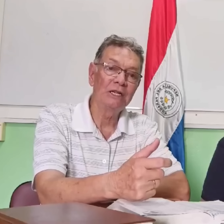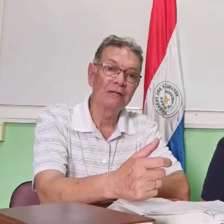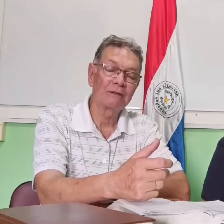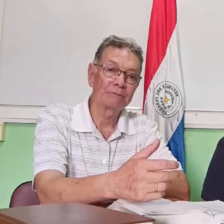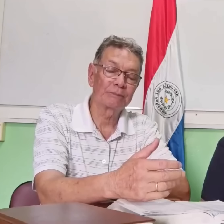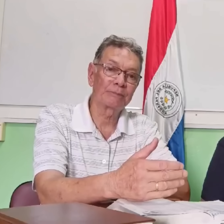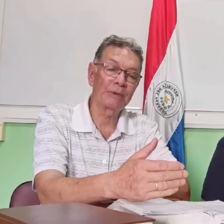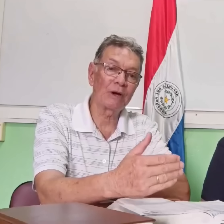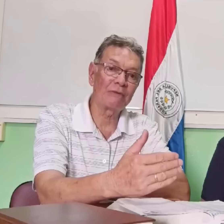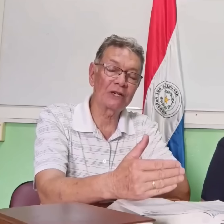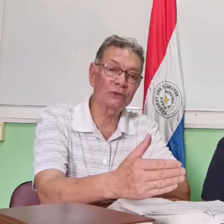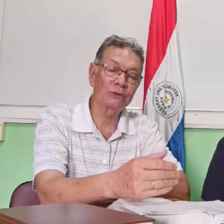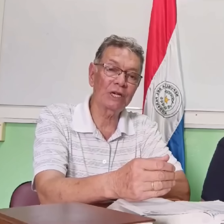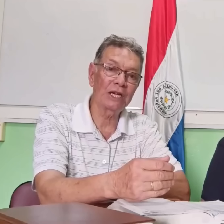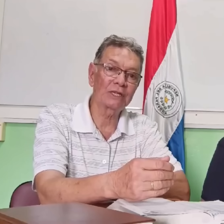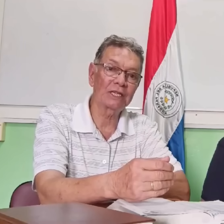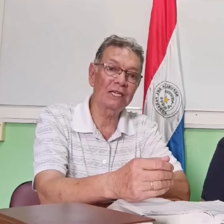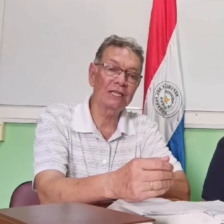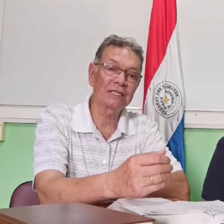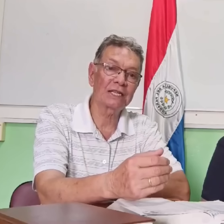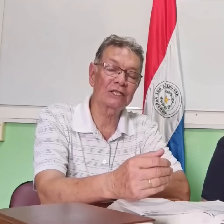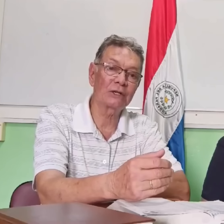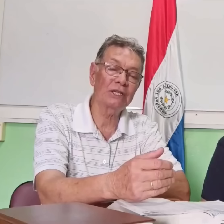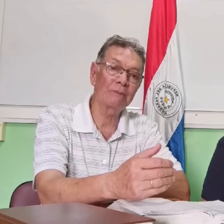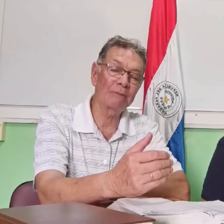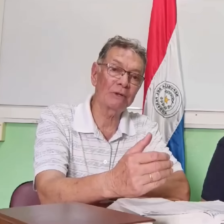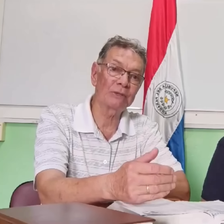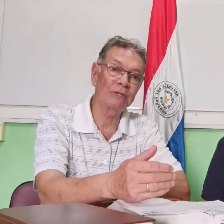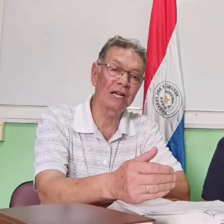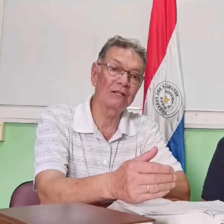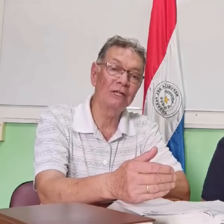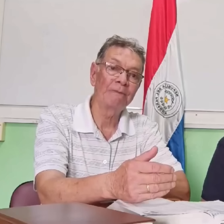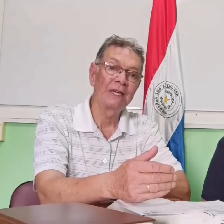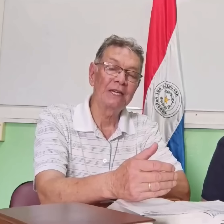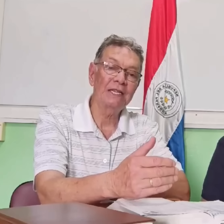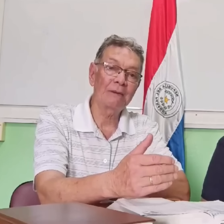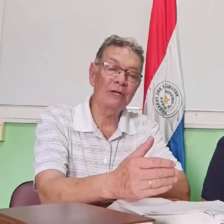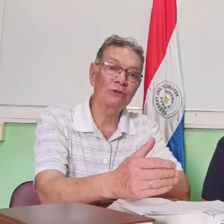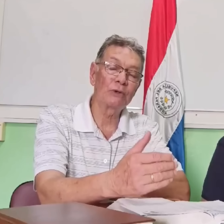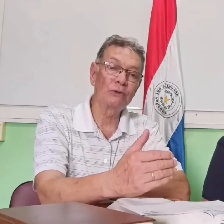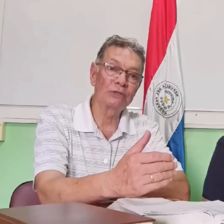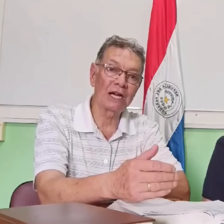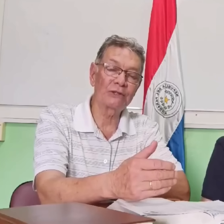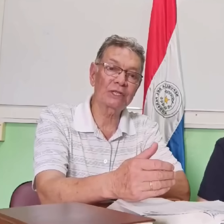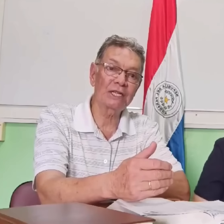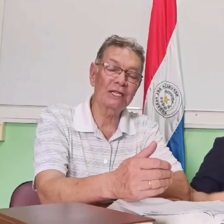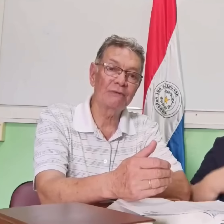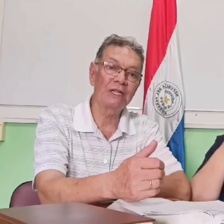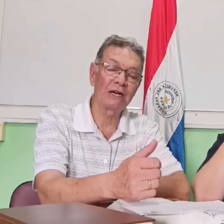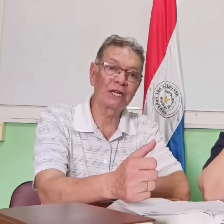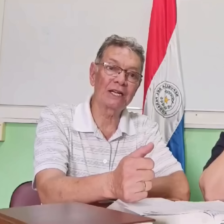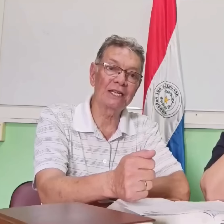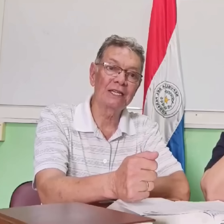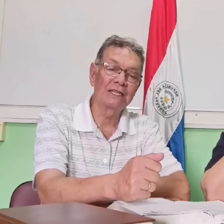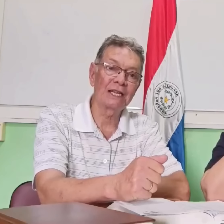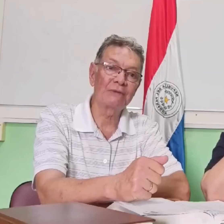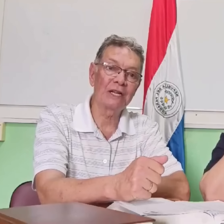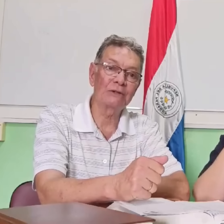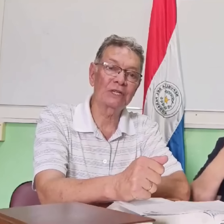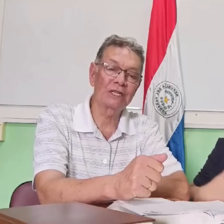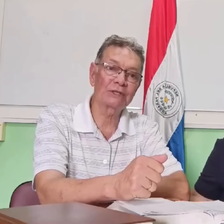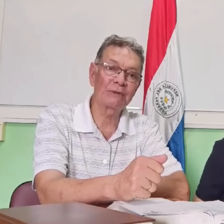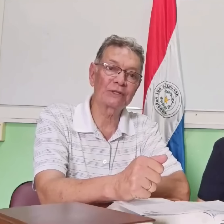orando pelo avanço do reino aqui nessa região e também pelo seminário e também os voluntários que virão dali,